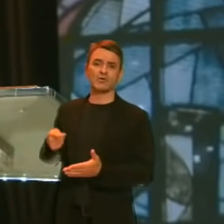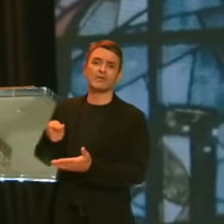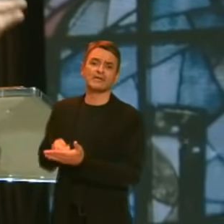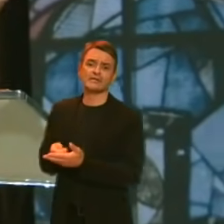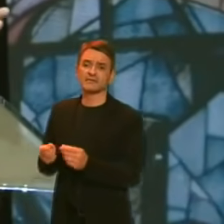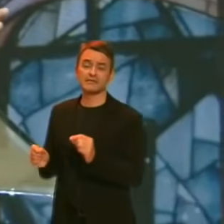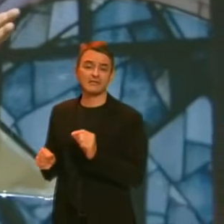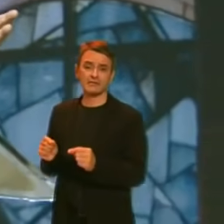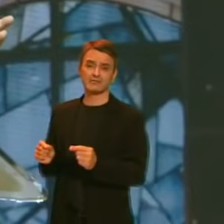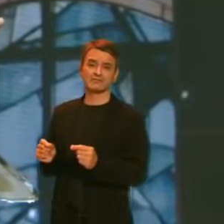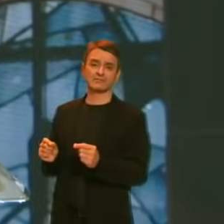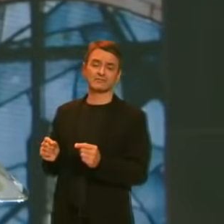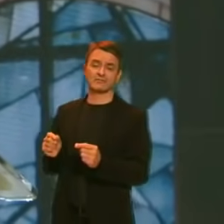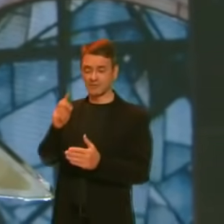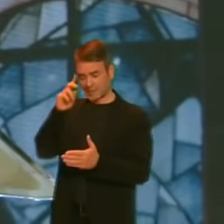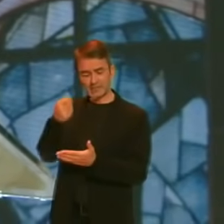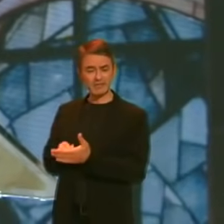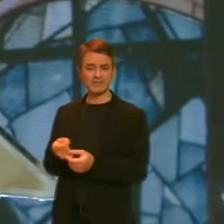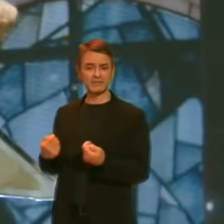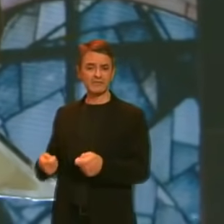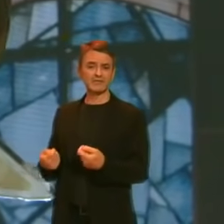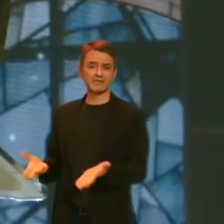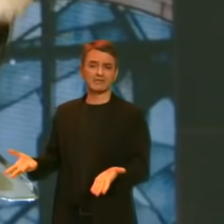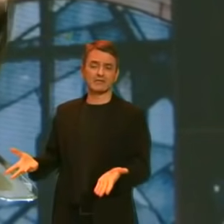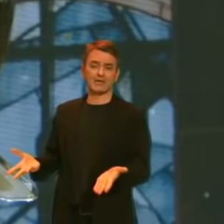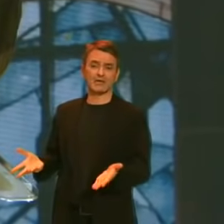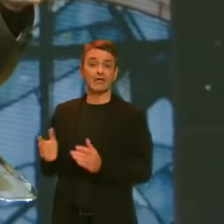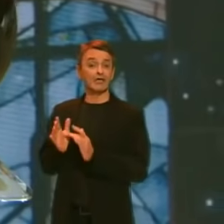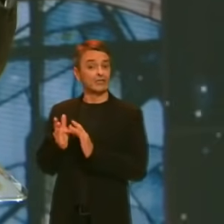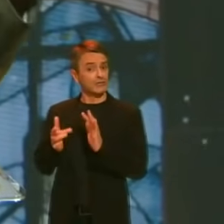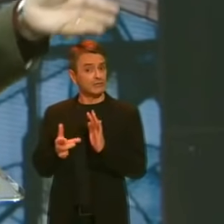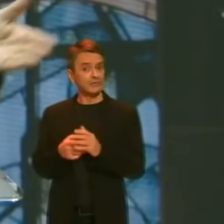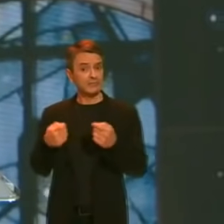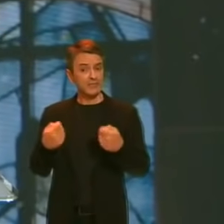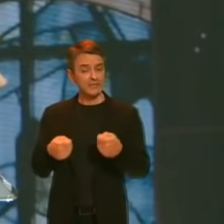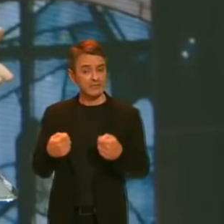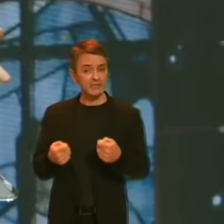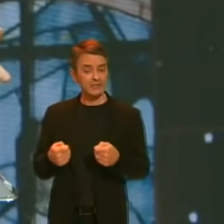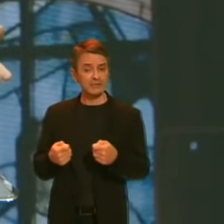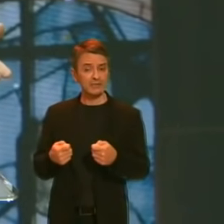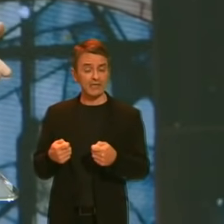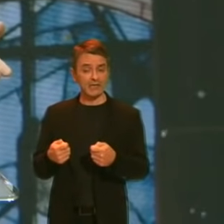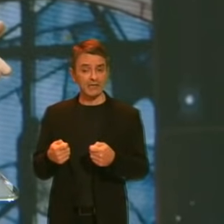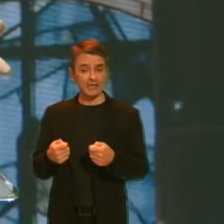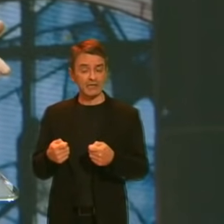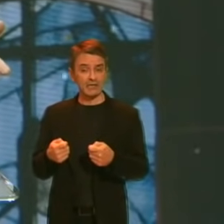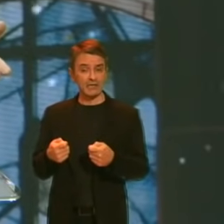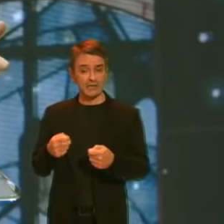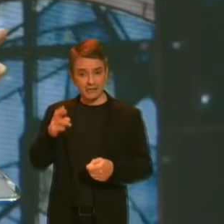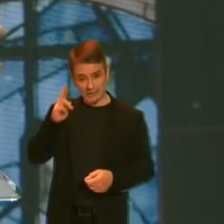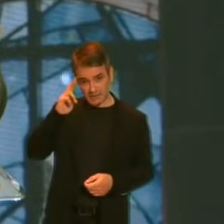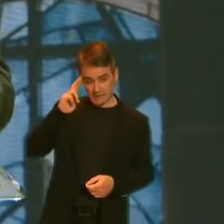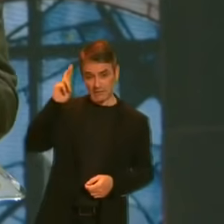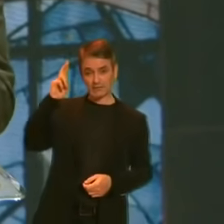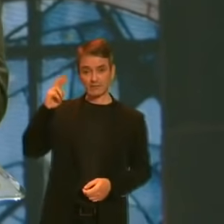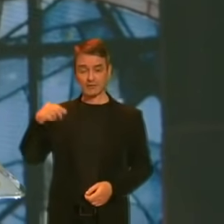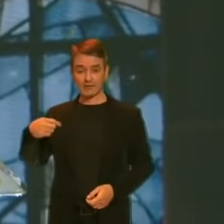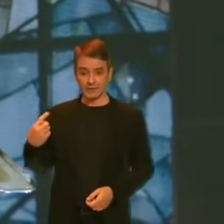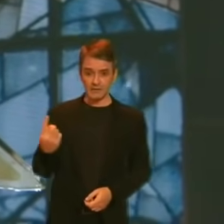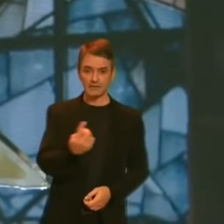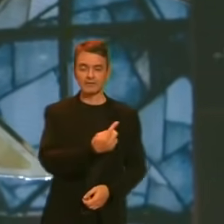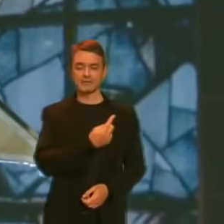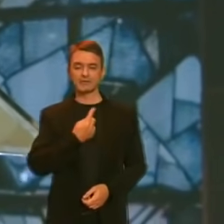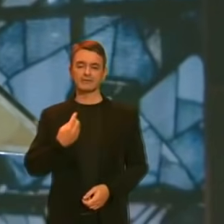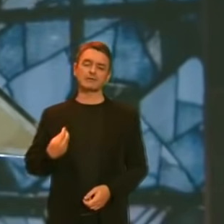que precisa ser radical. Jesus tem que ser o Senhor da nossa vida. Não tem como